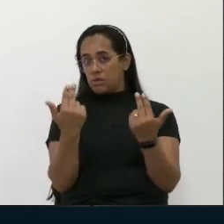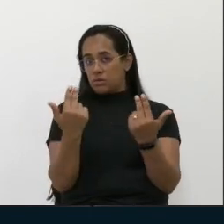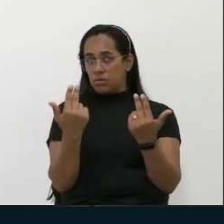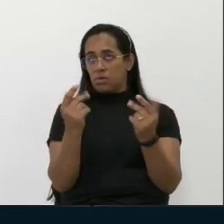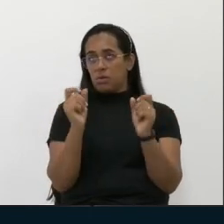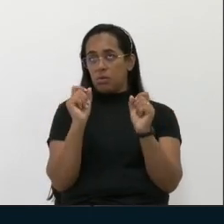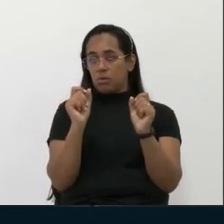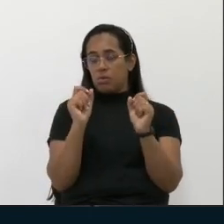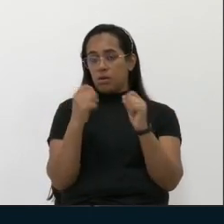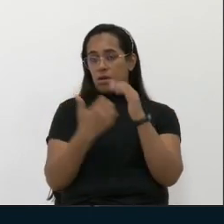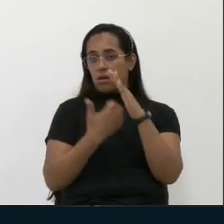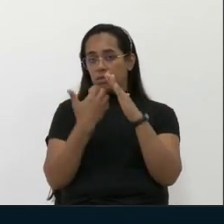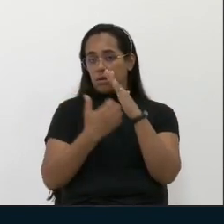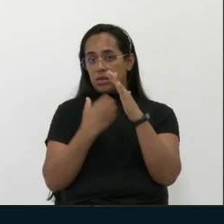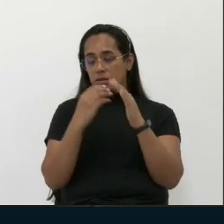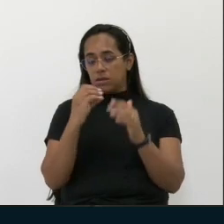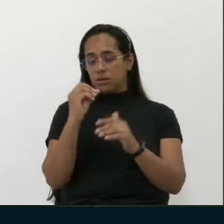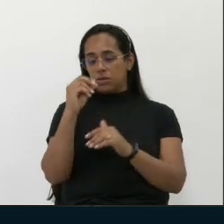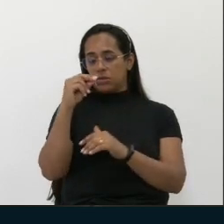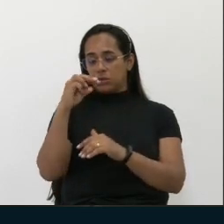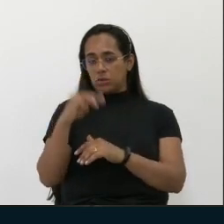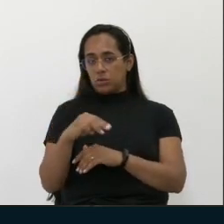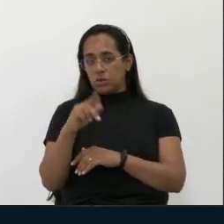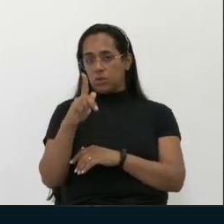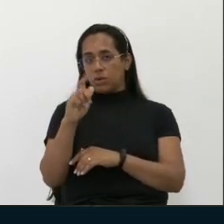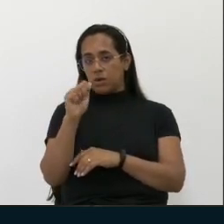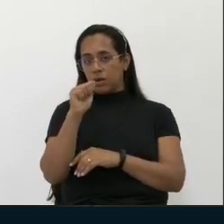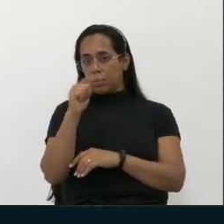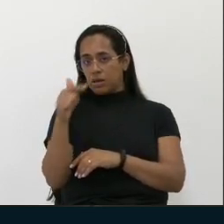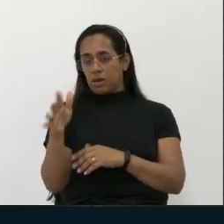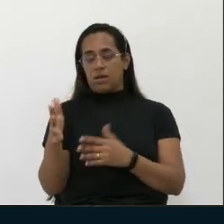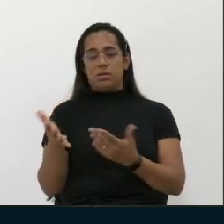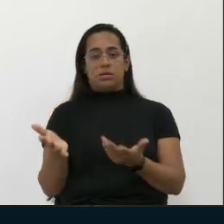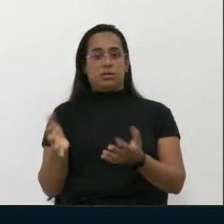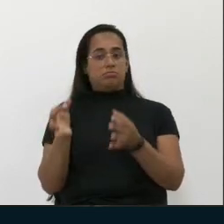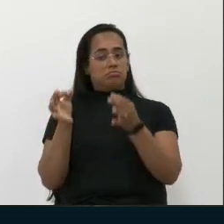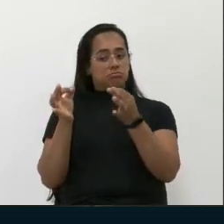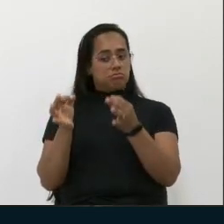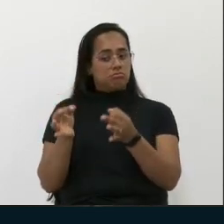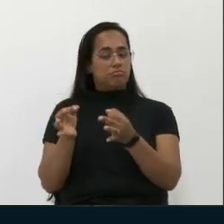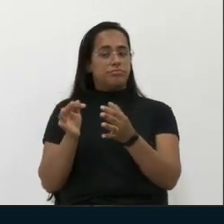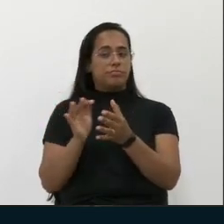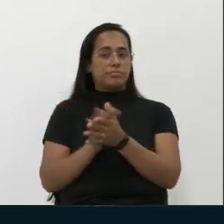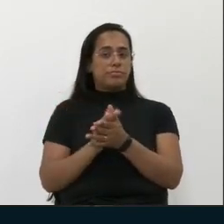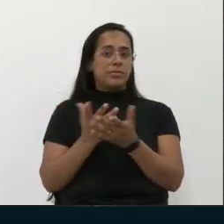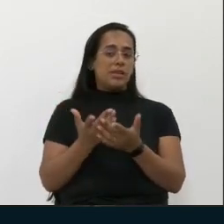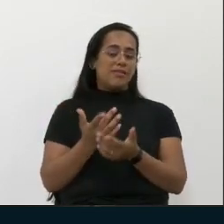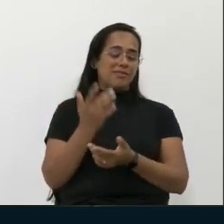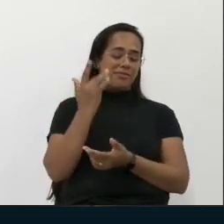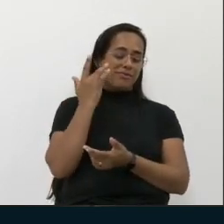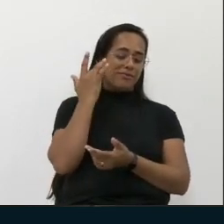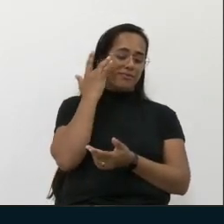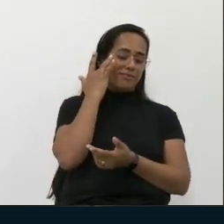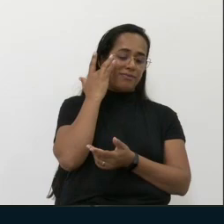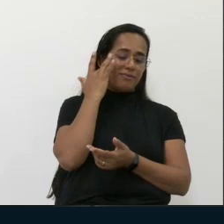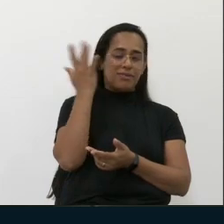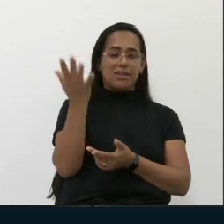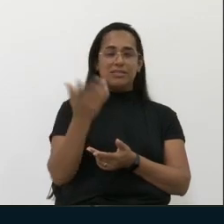e nós também compramos o gás aqui em Guarulhos. Então, é fácil fazer um discurso de esquerda, é fácil fazer um concurso